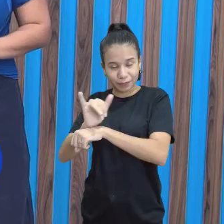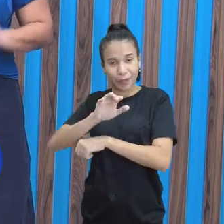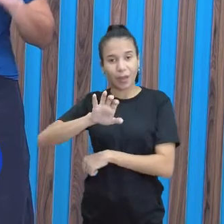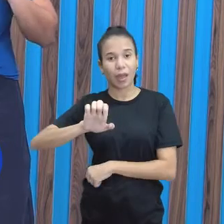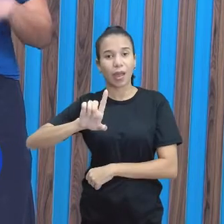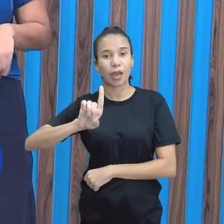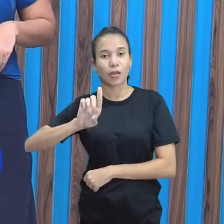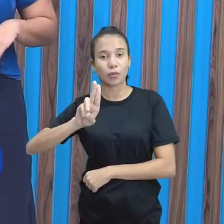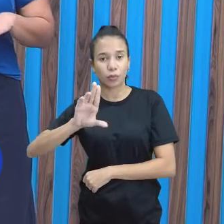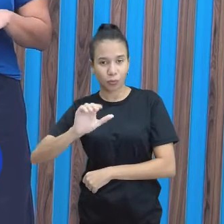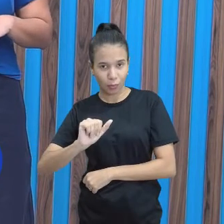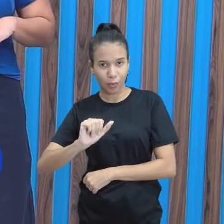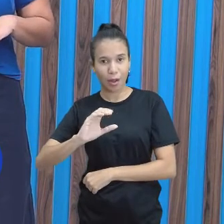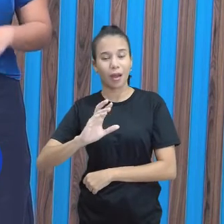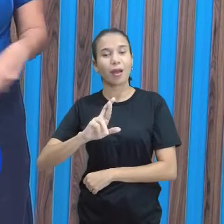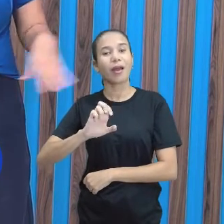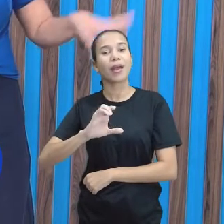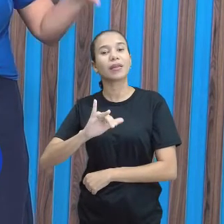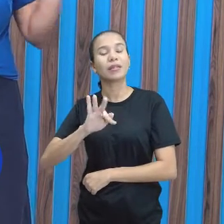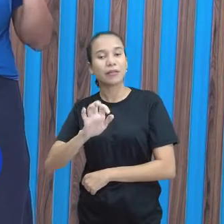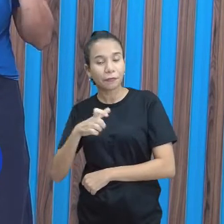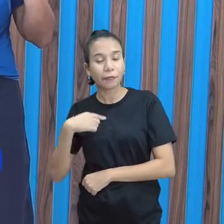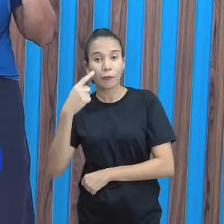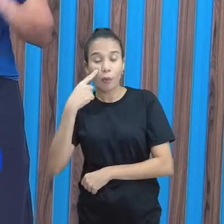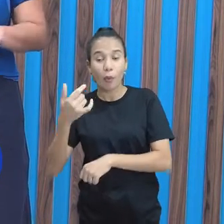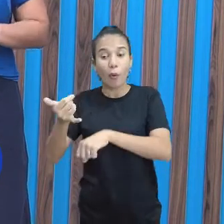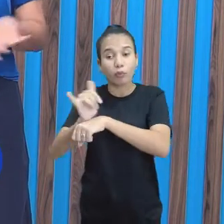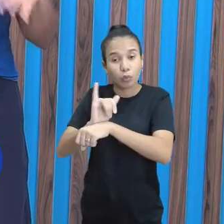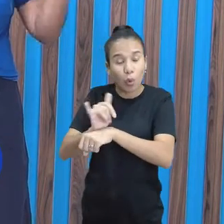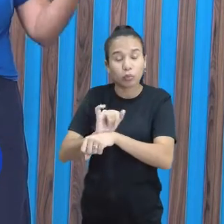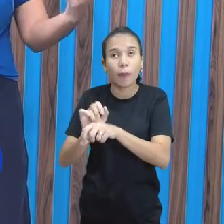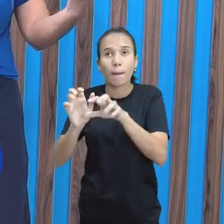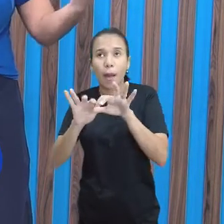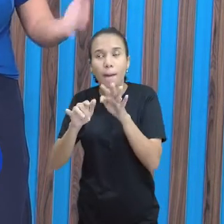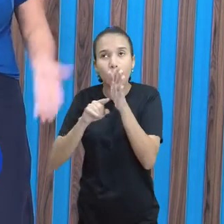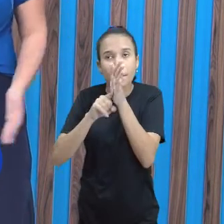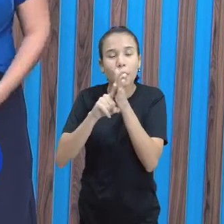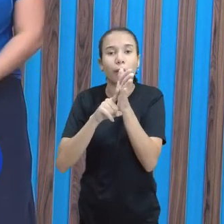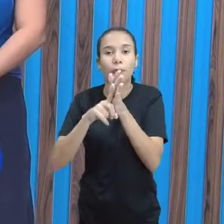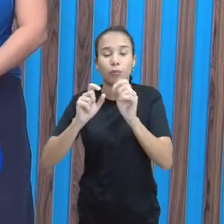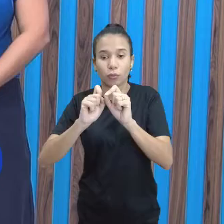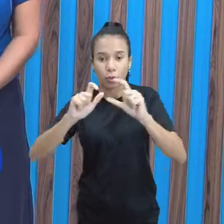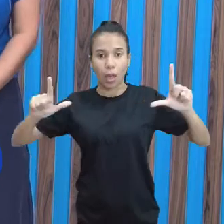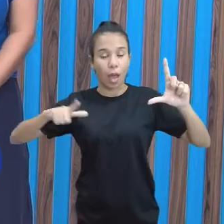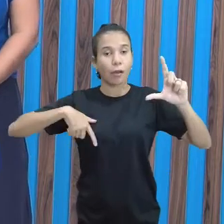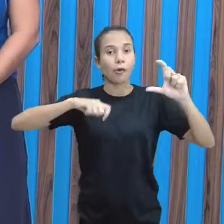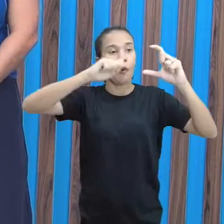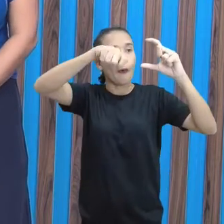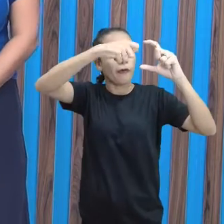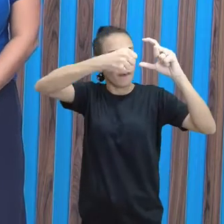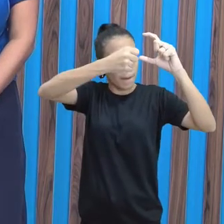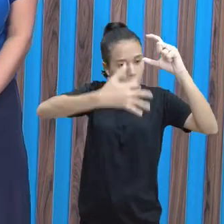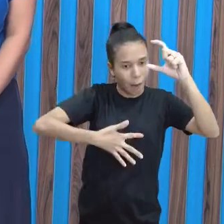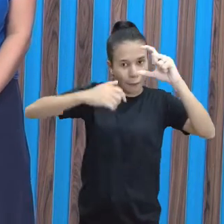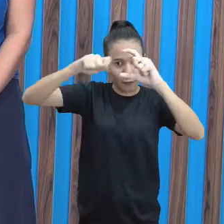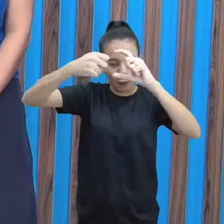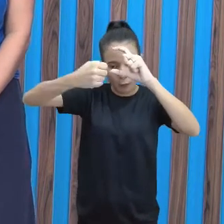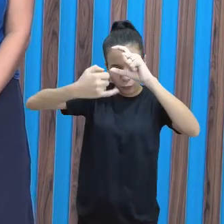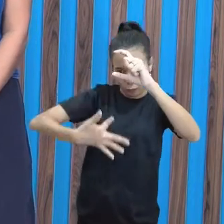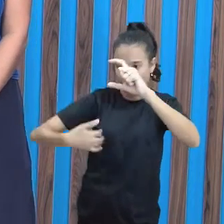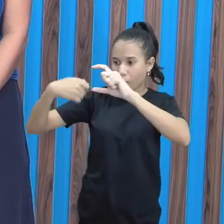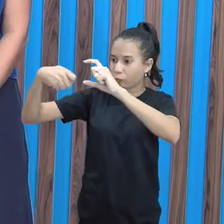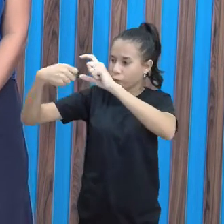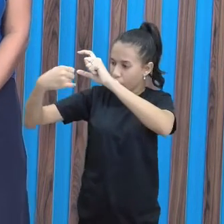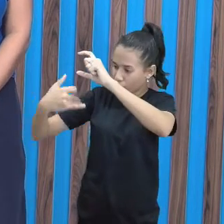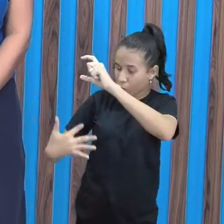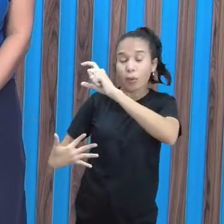Basta vocês acessarem o YouTube, colocarem Educa Recife e lá a gente vai ter as playlists com todas as aulas de todos os anos, do